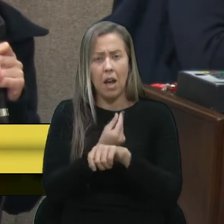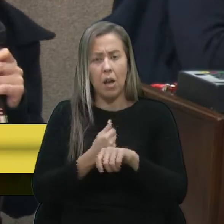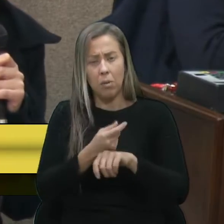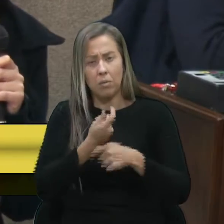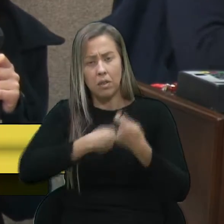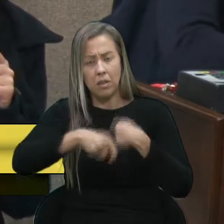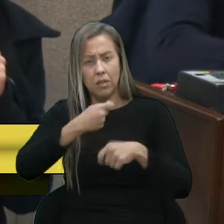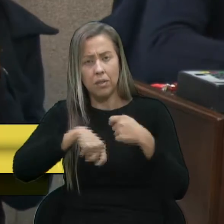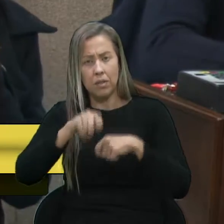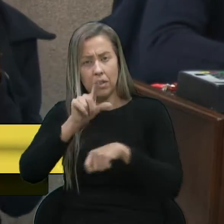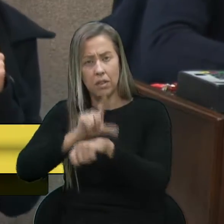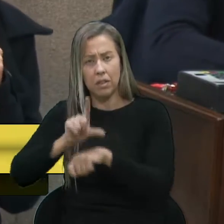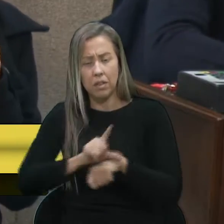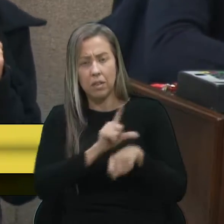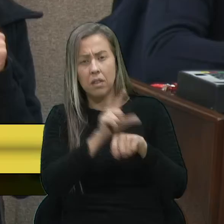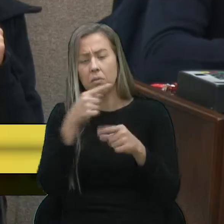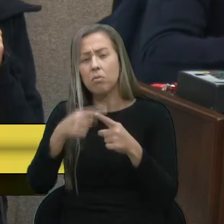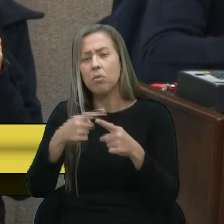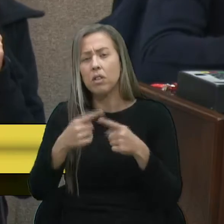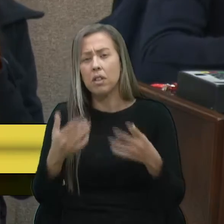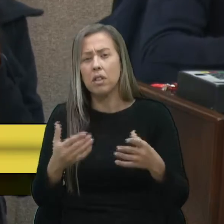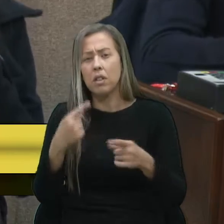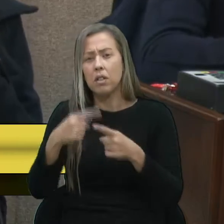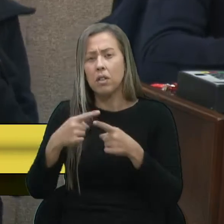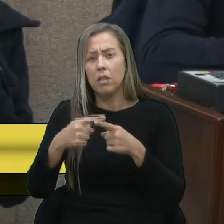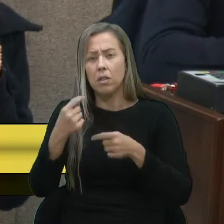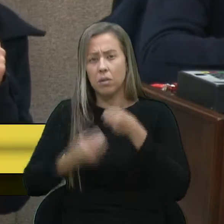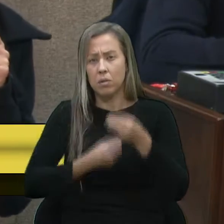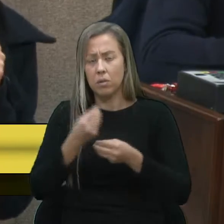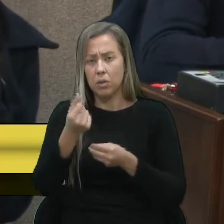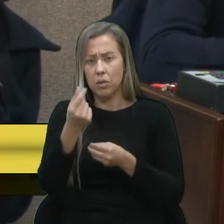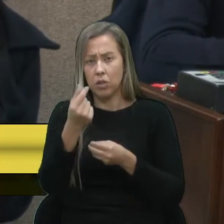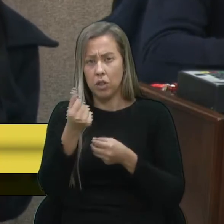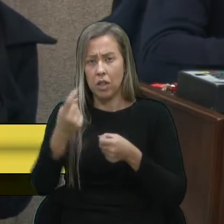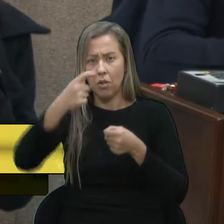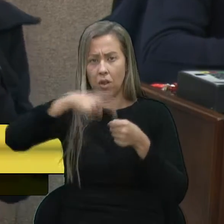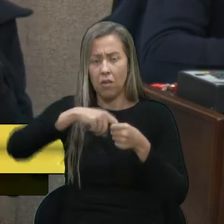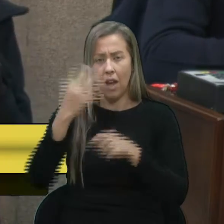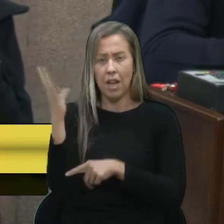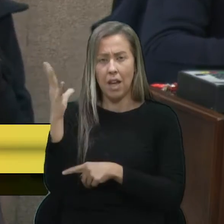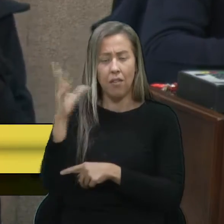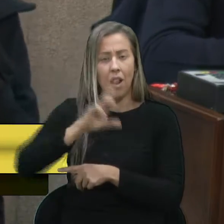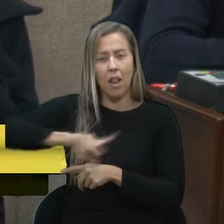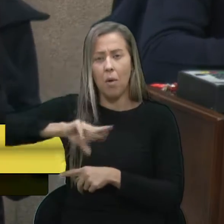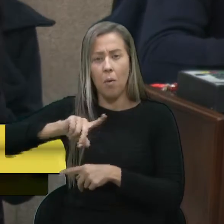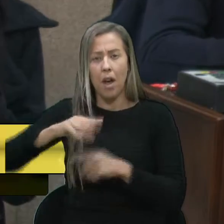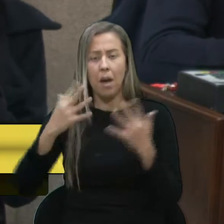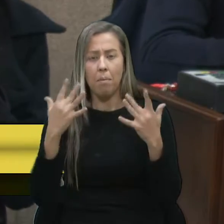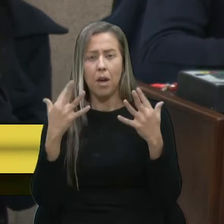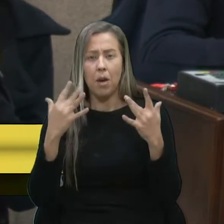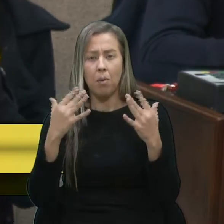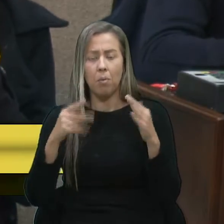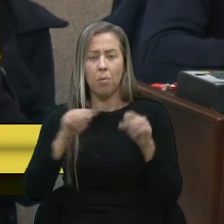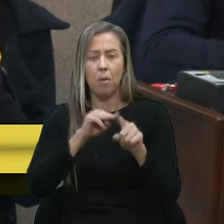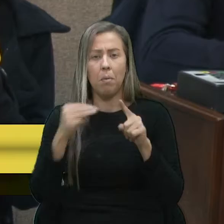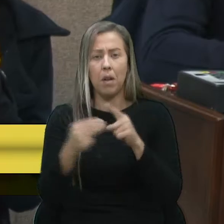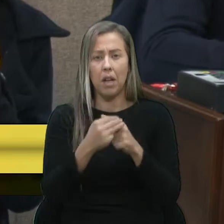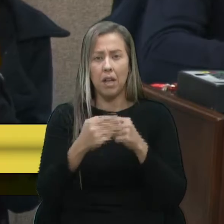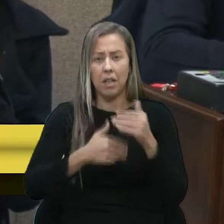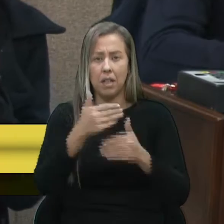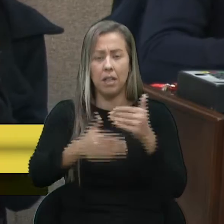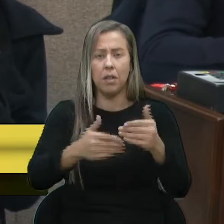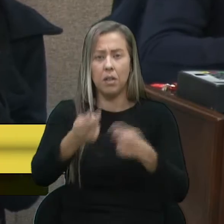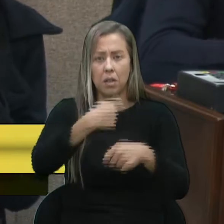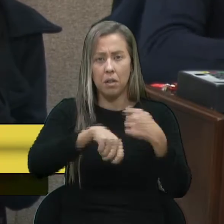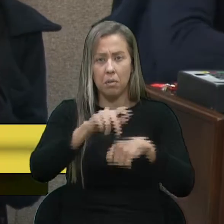ganhos do comércio. Por quê? Porque como o dinheiro não dá em árvore, também não é a mão invisível do mercado que gira a economia